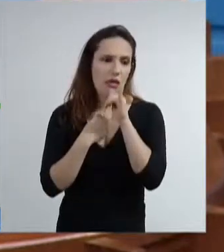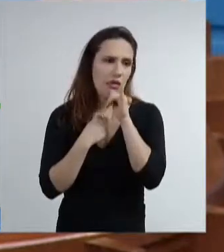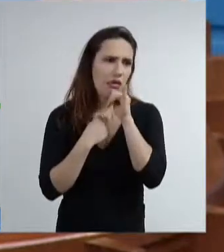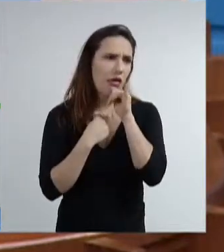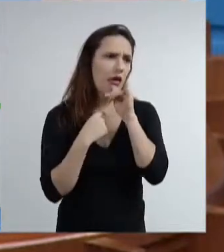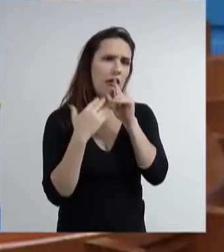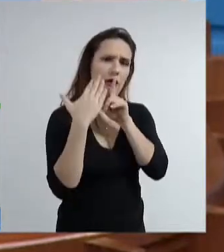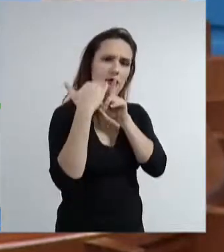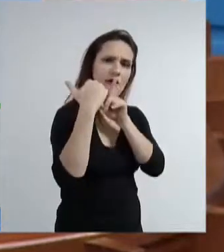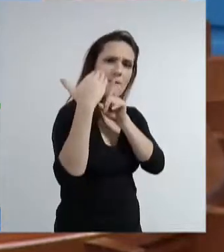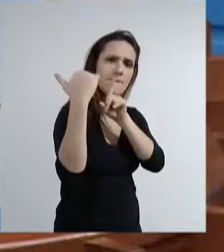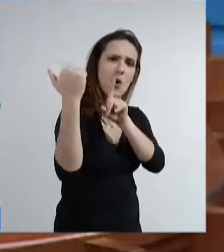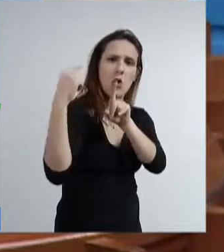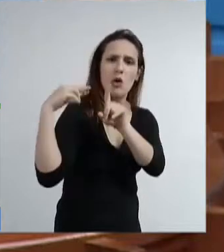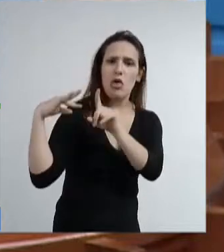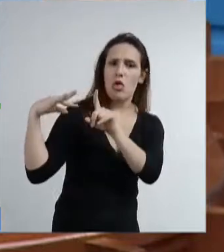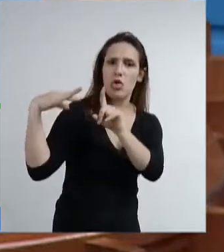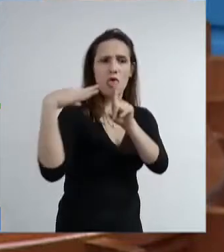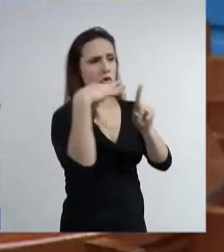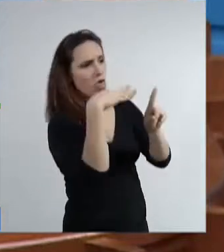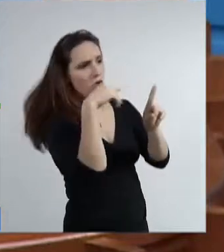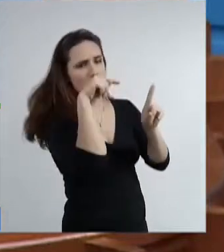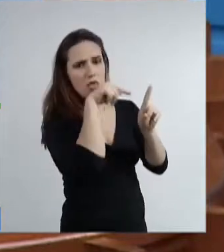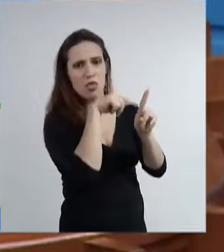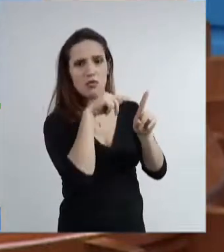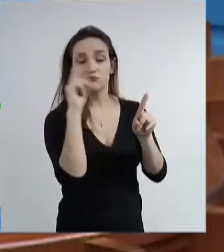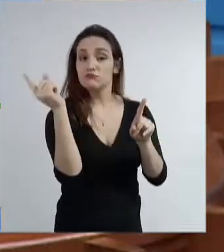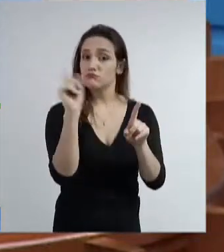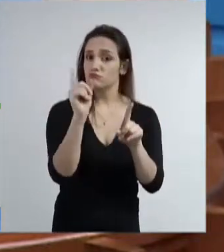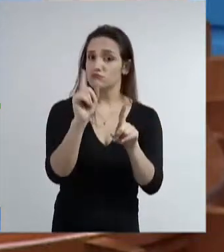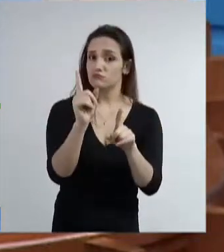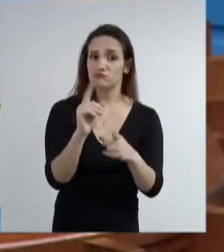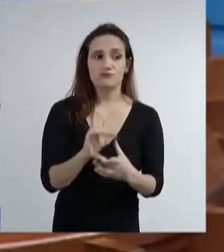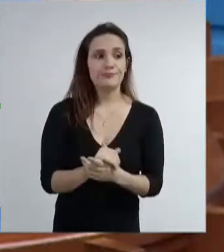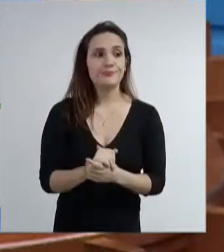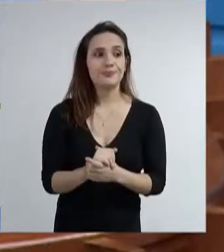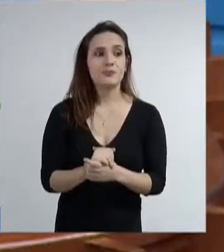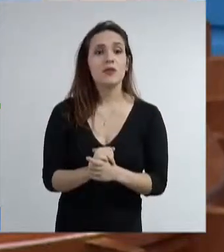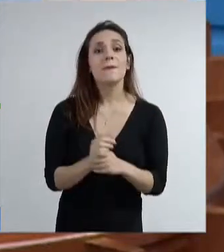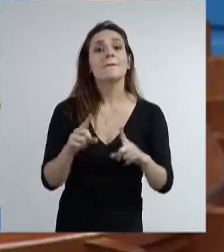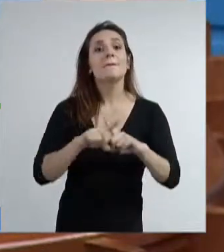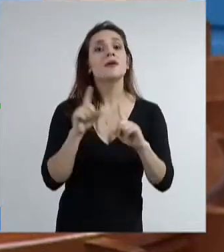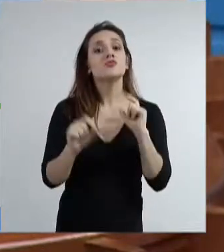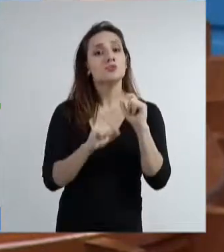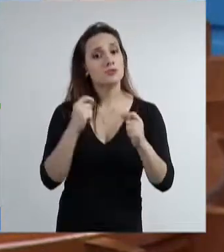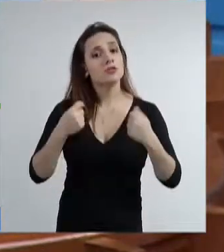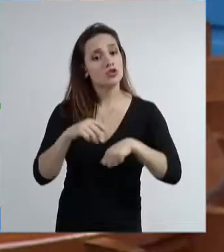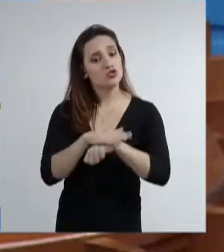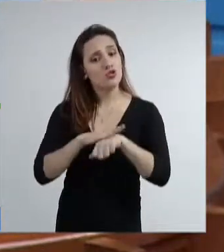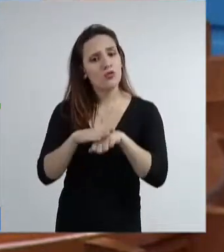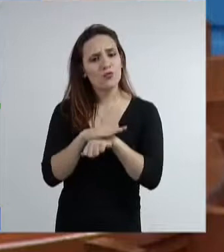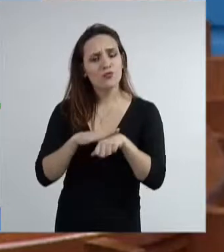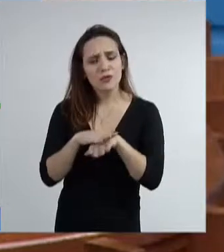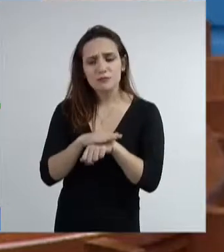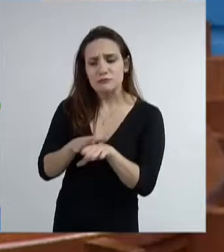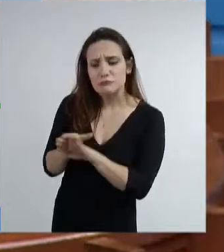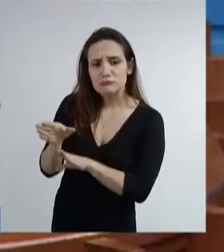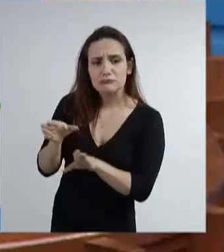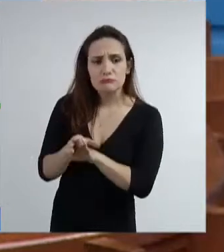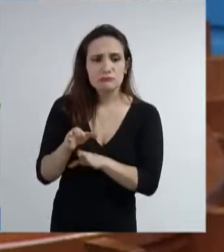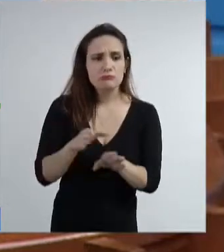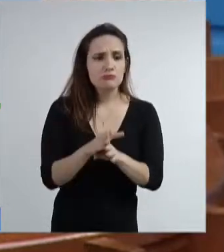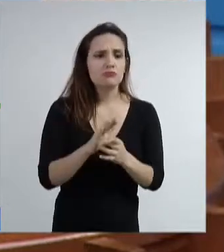fazer com que isso se torne uma grande publicidade, mas conversar, sim, a esse respeito,